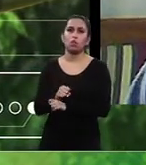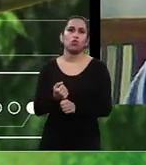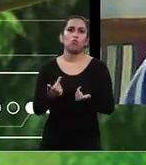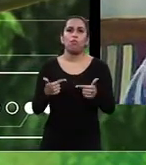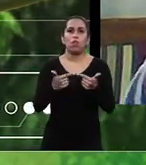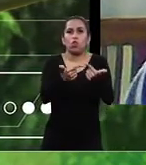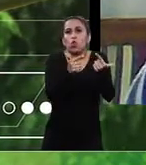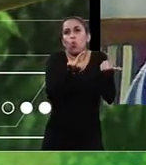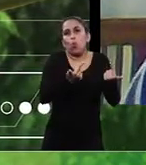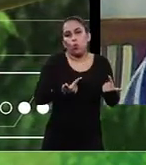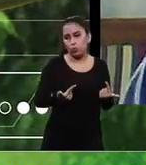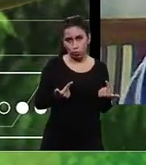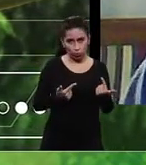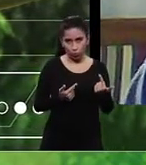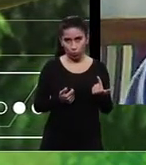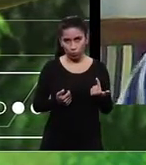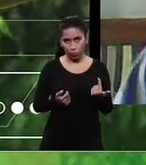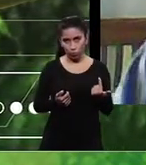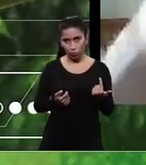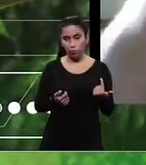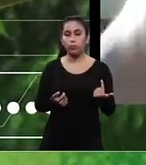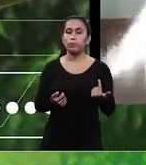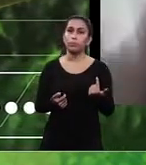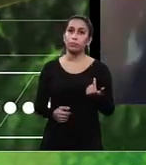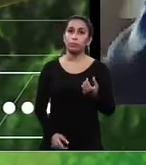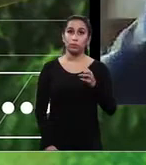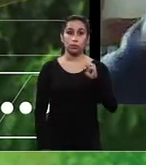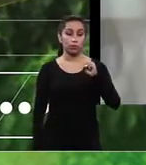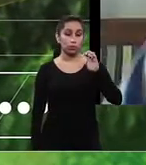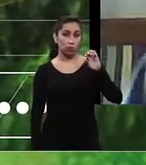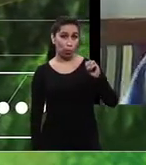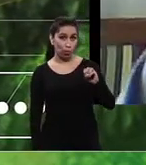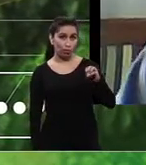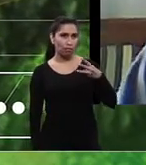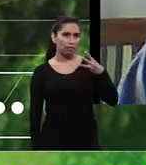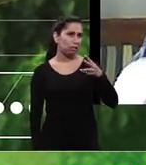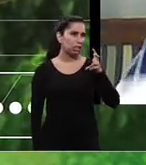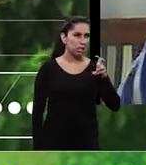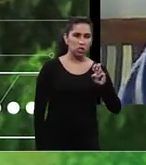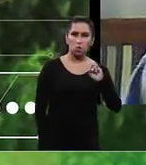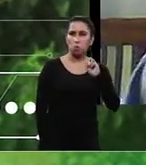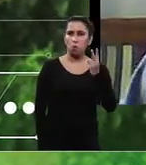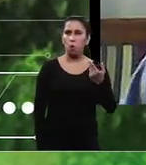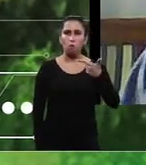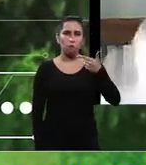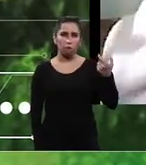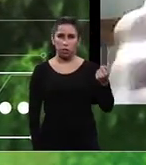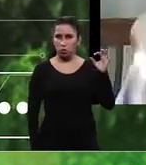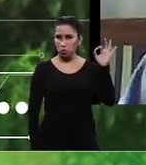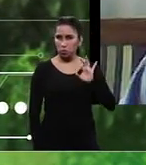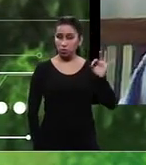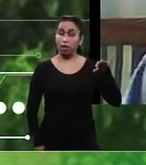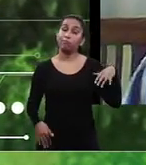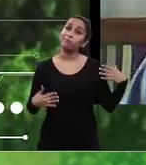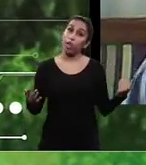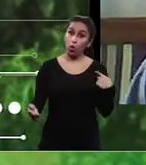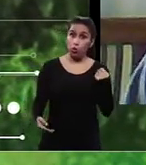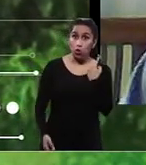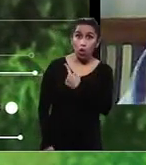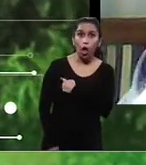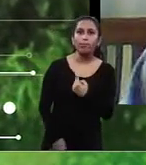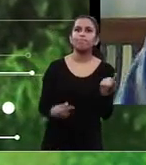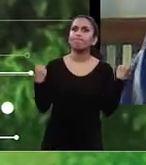outro. Apesar disso, 80, 35 ou 20. Apesar disso, nós somos